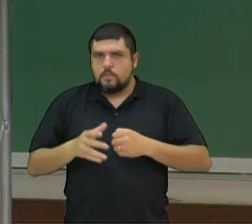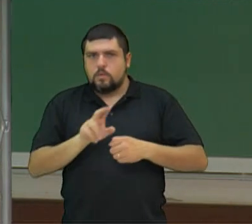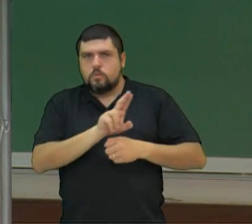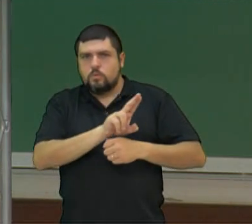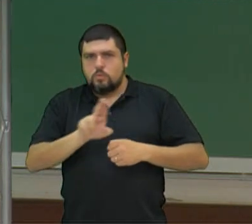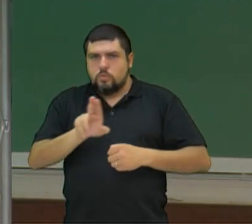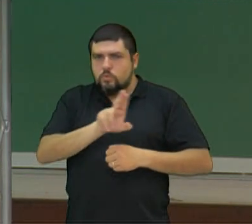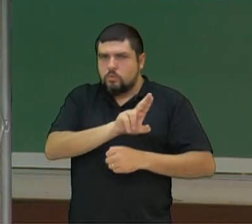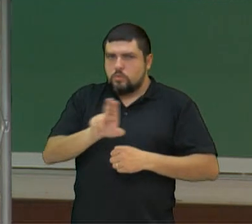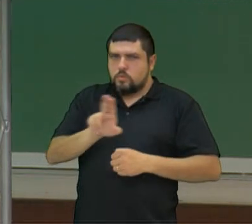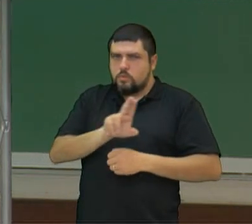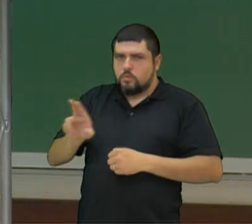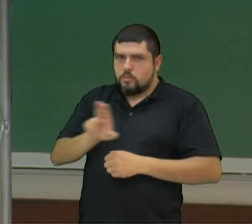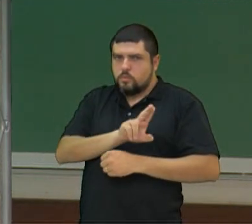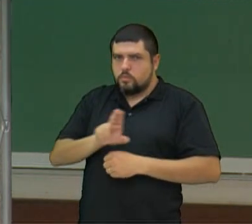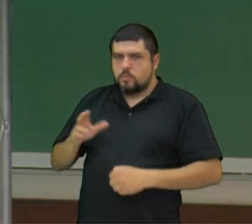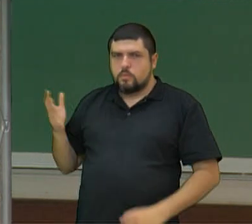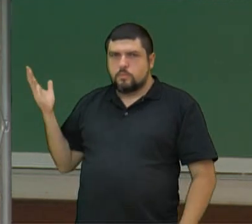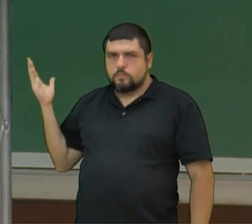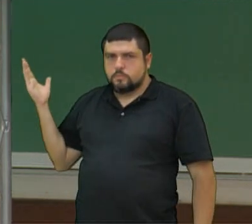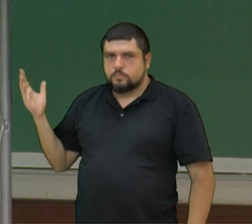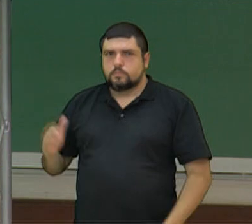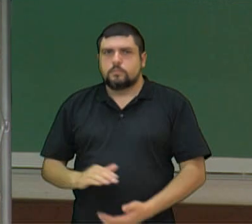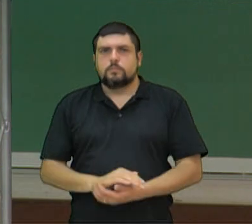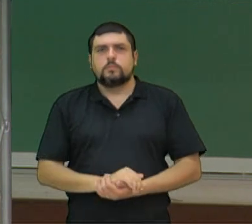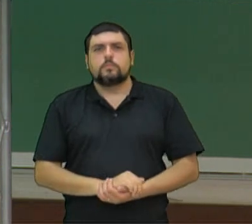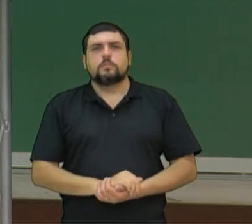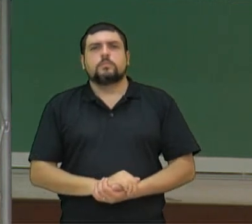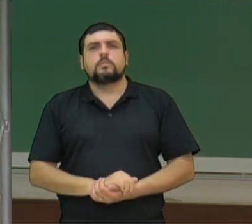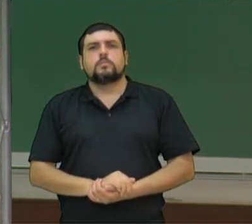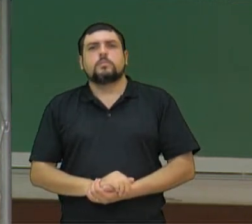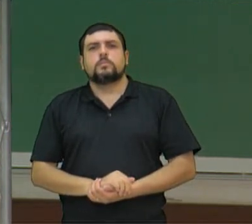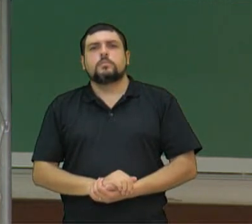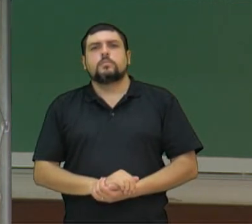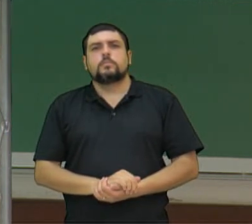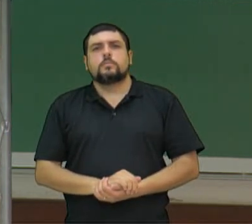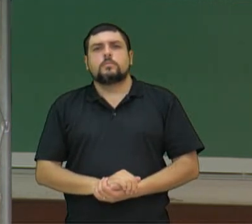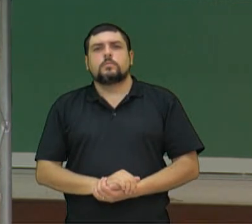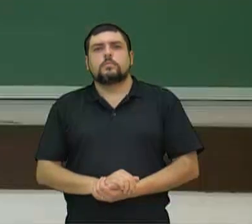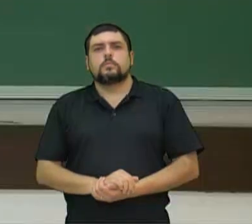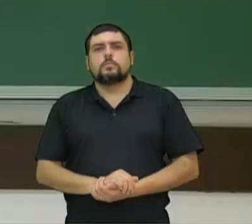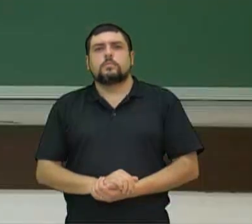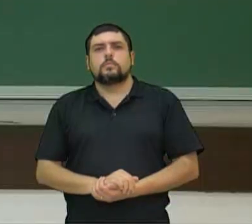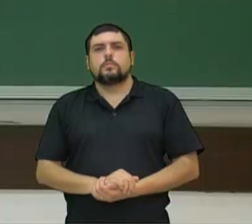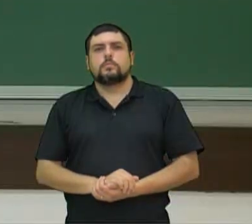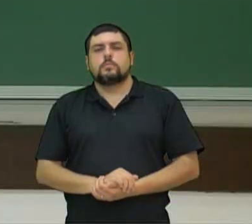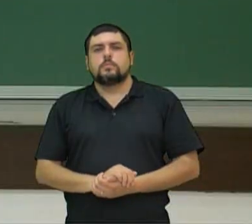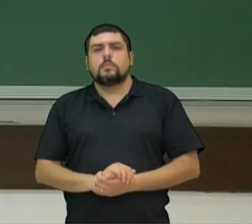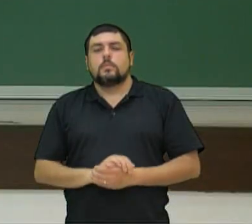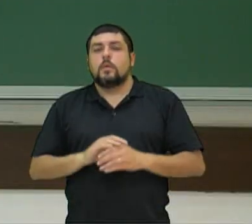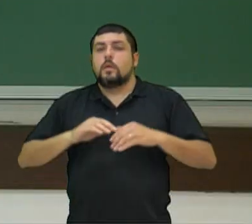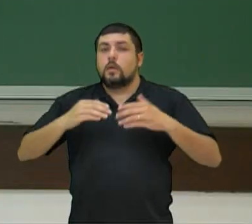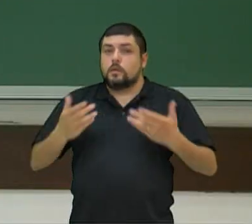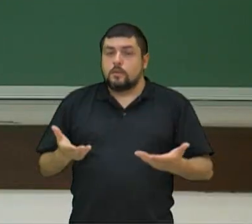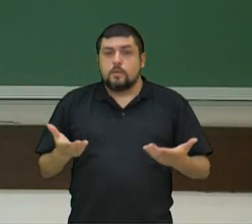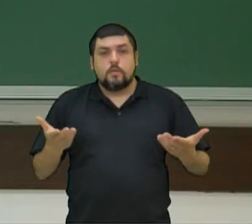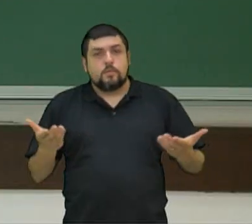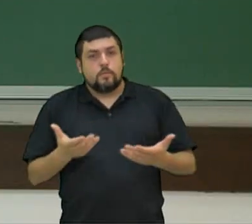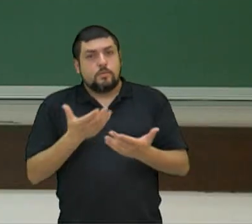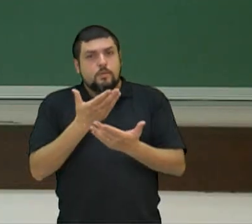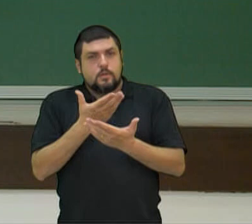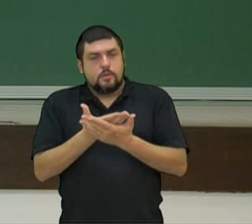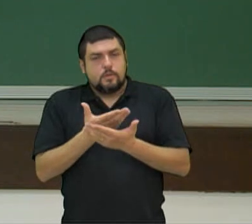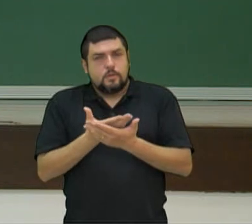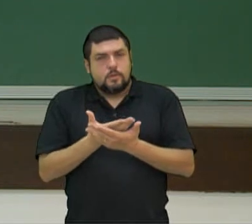o cancan, a abertura, o arco e o guindaste. Então, essa nossa aula apresentou